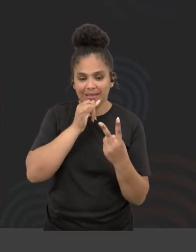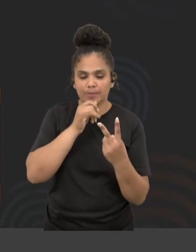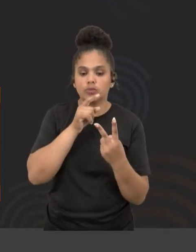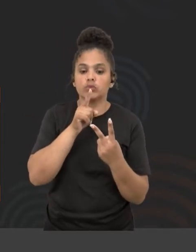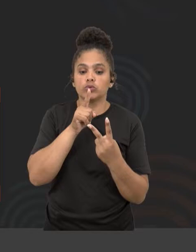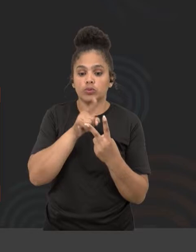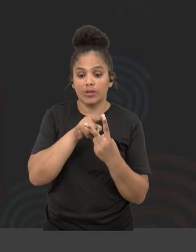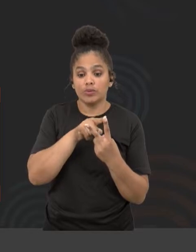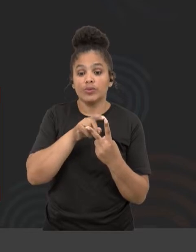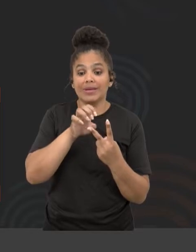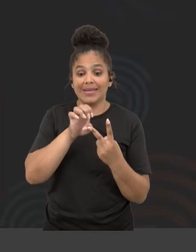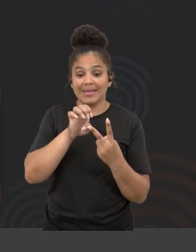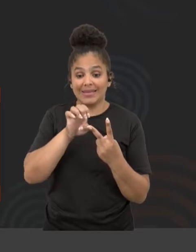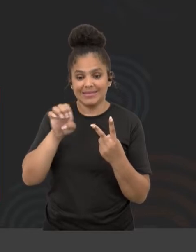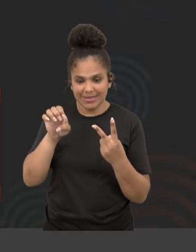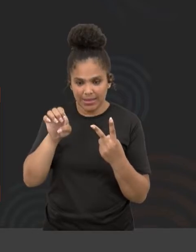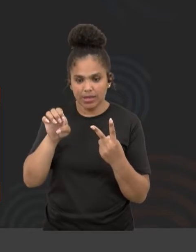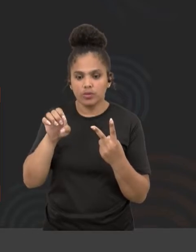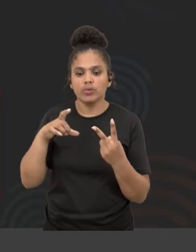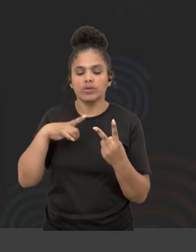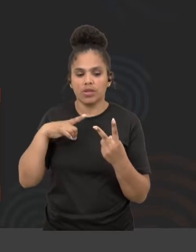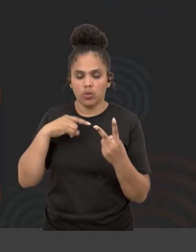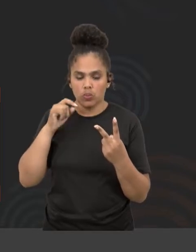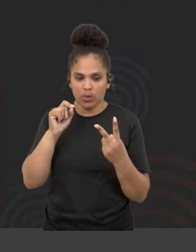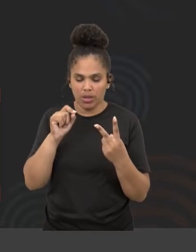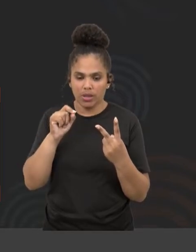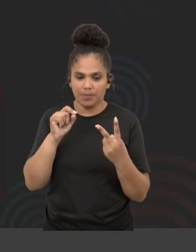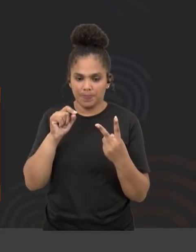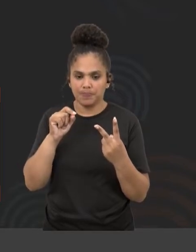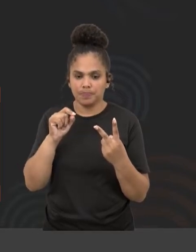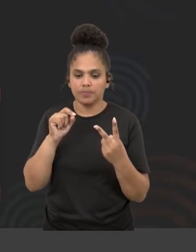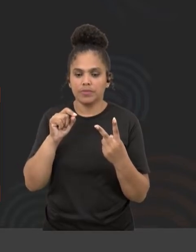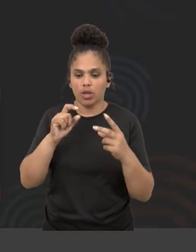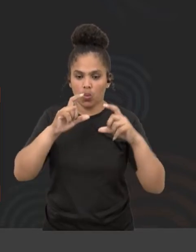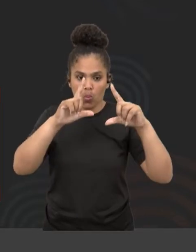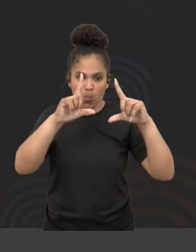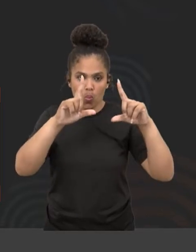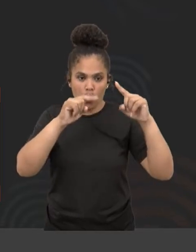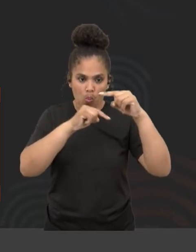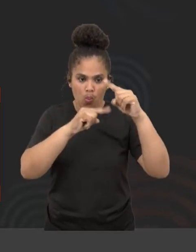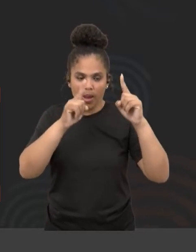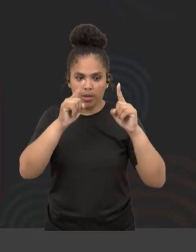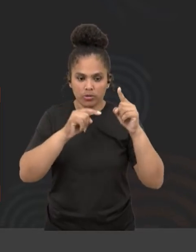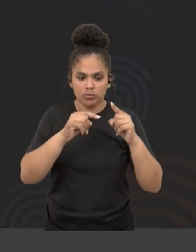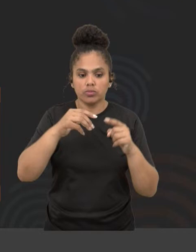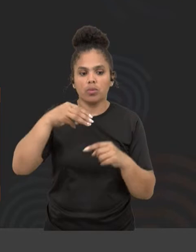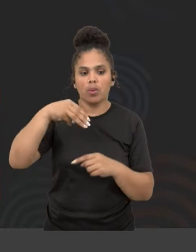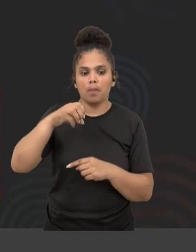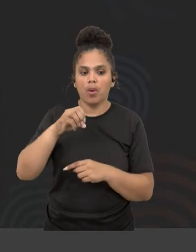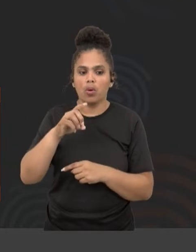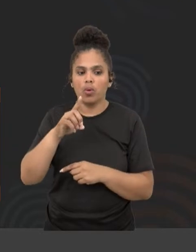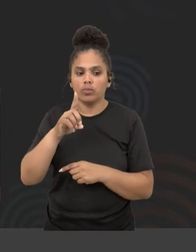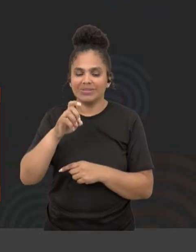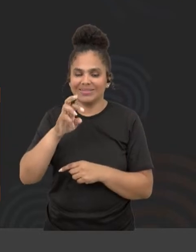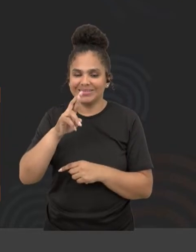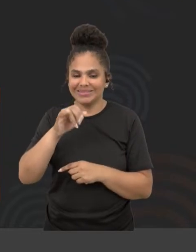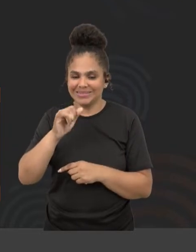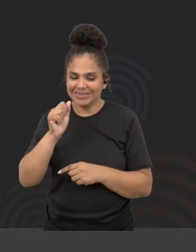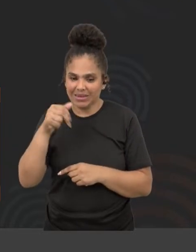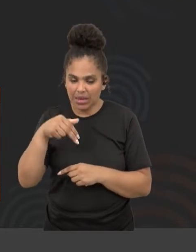lado esquerdo eu tenho aqui um quadro chamado do Mondrian, e que